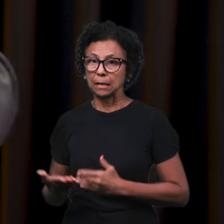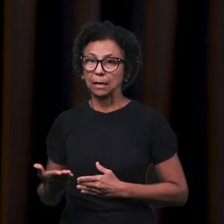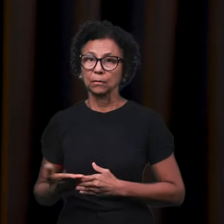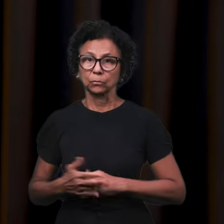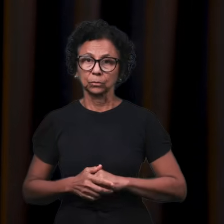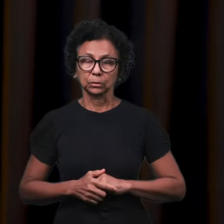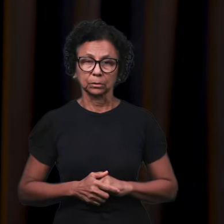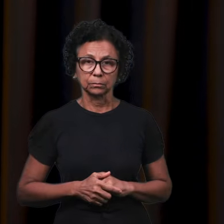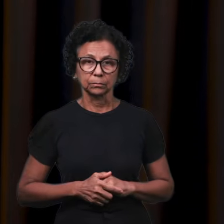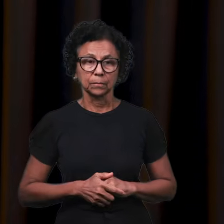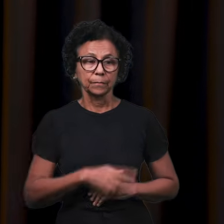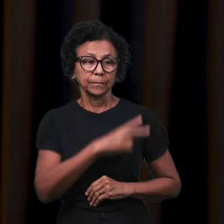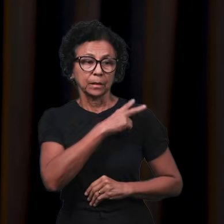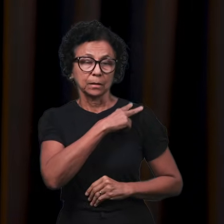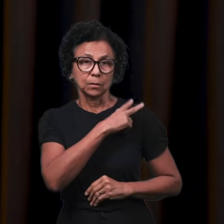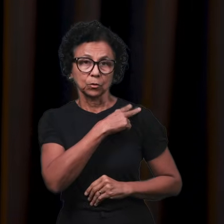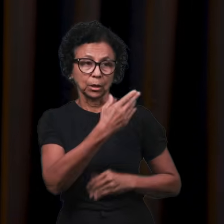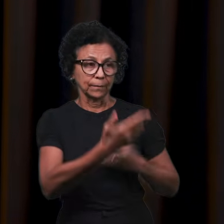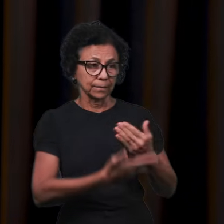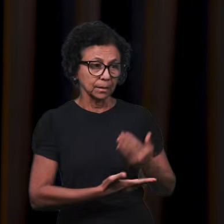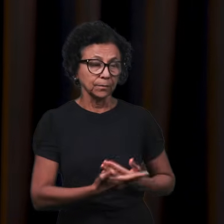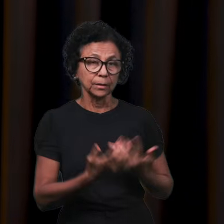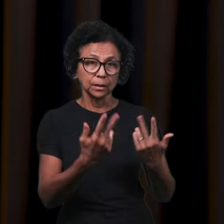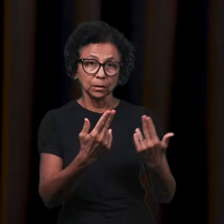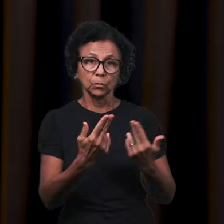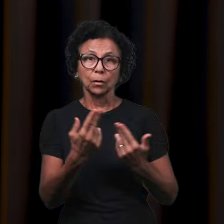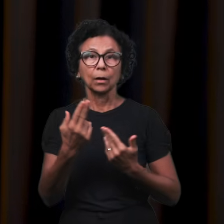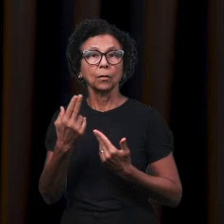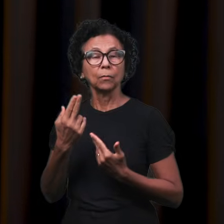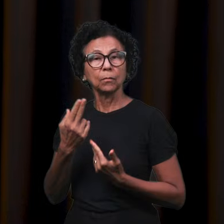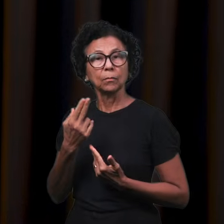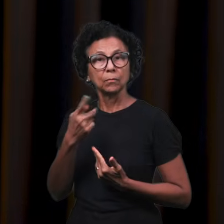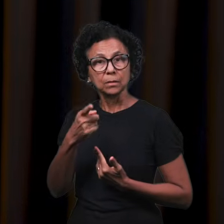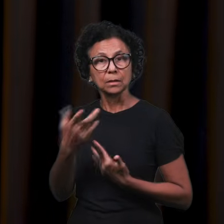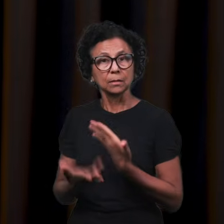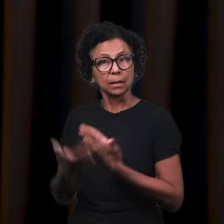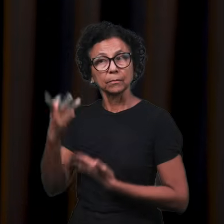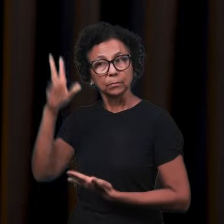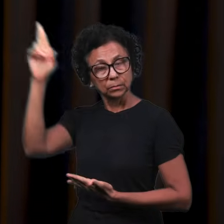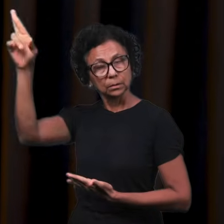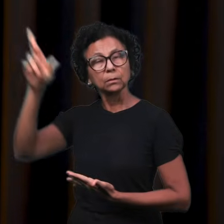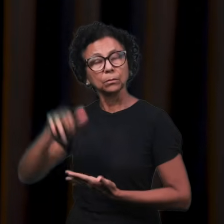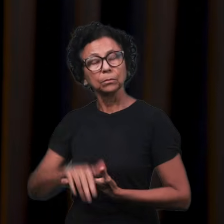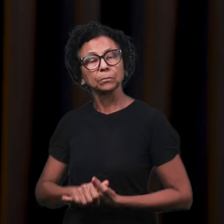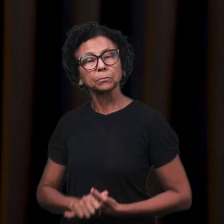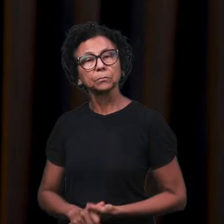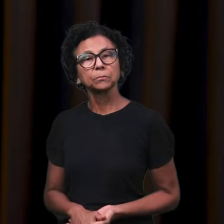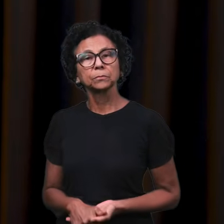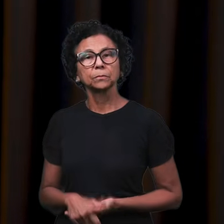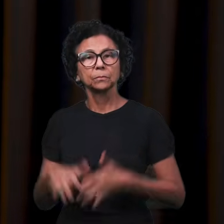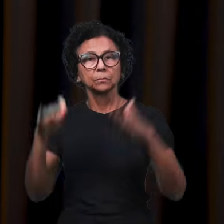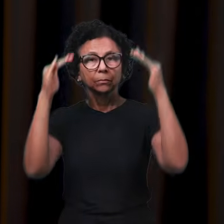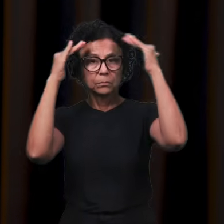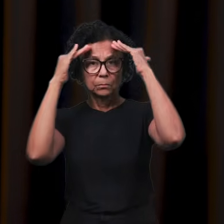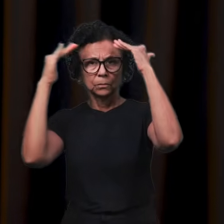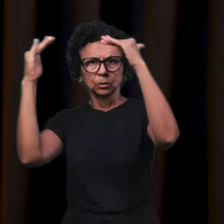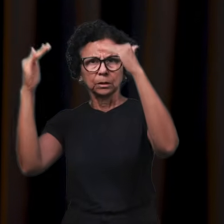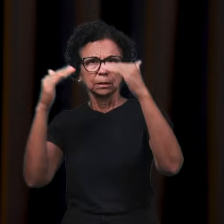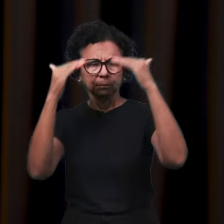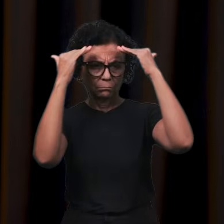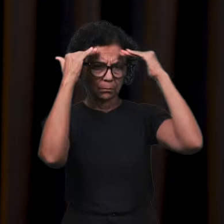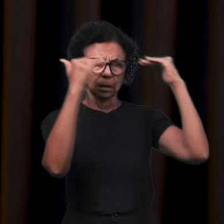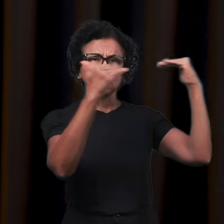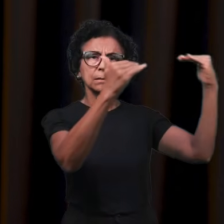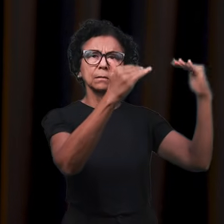senhores como ao Senhor. E naquela palavra ele deu um exemplo prático que nós tomamos para a nossa